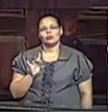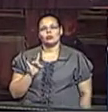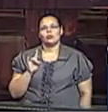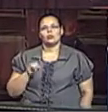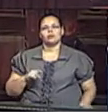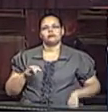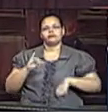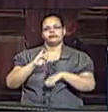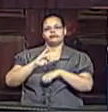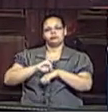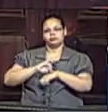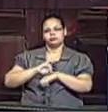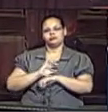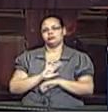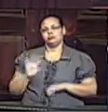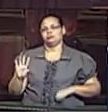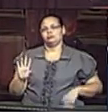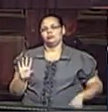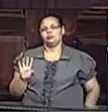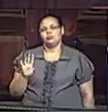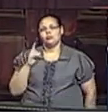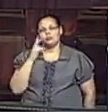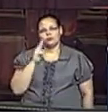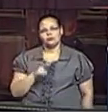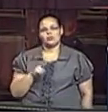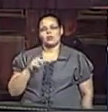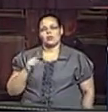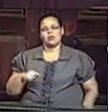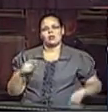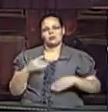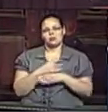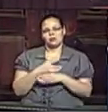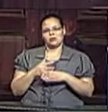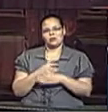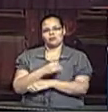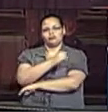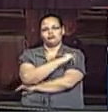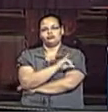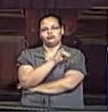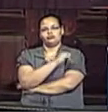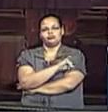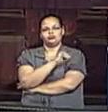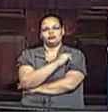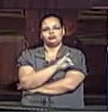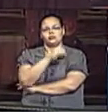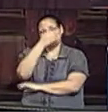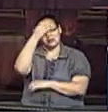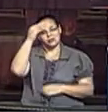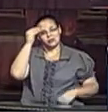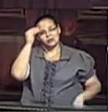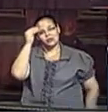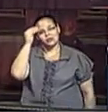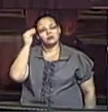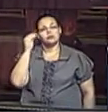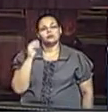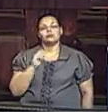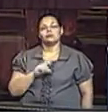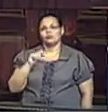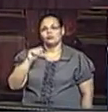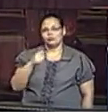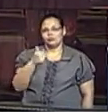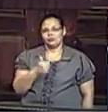a capital. Só se vê muitas das vezes a cidade do Rio de Janeiro e se esquece dos demais